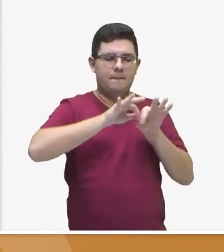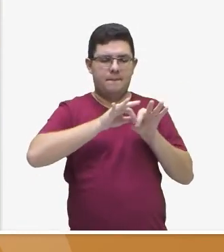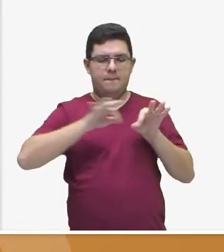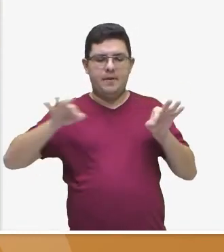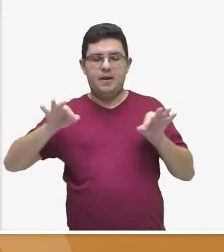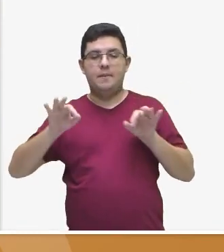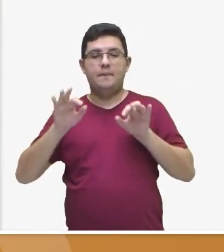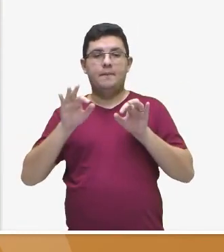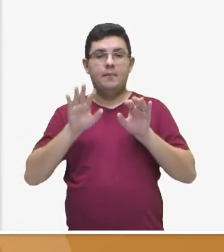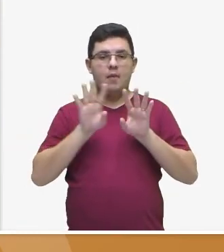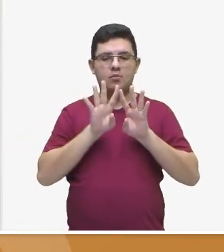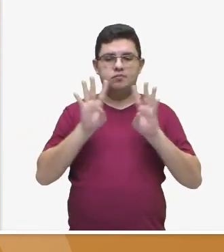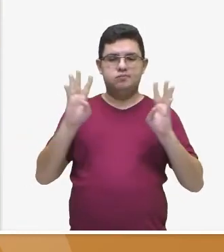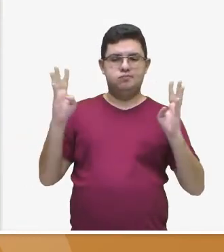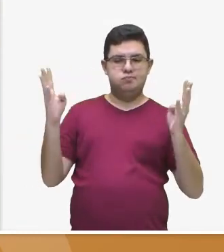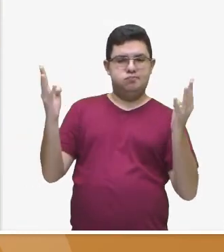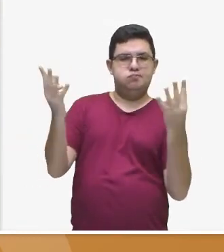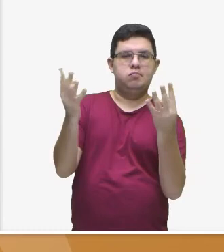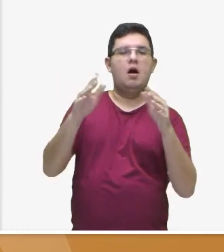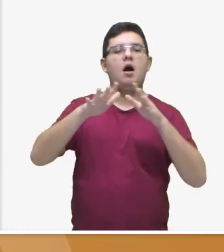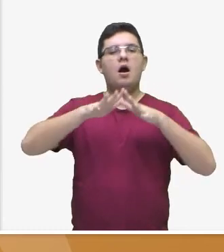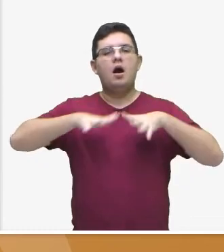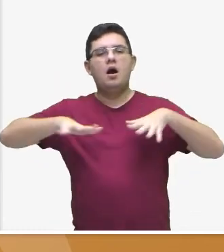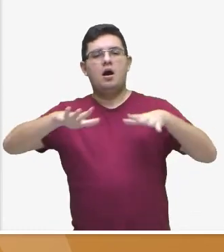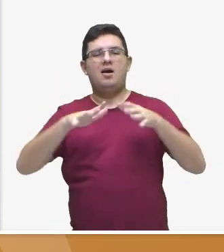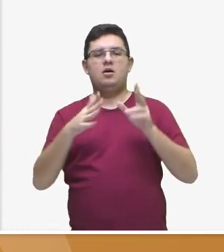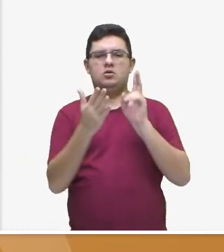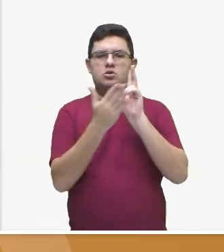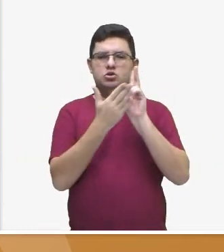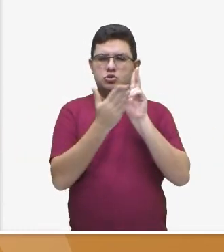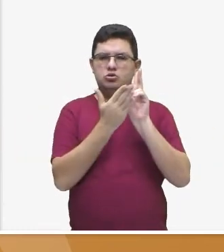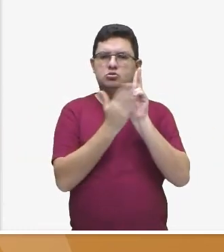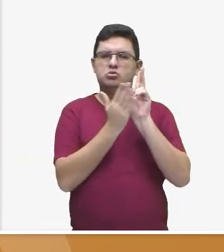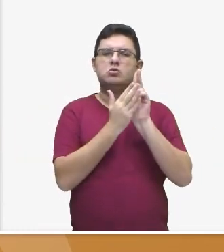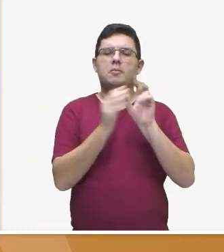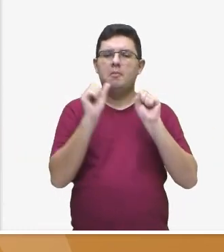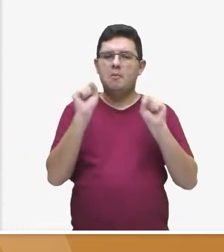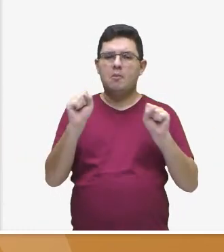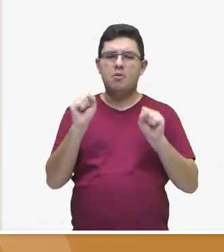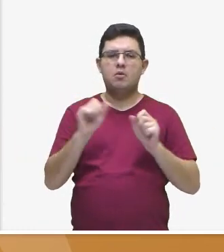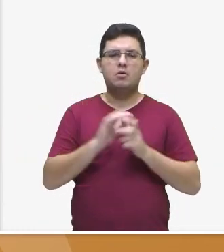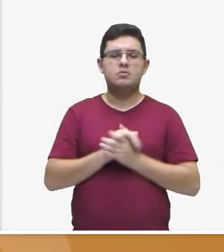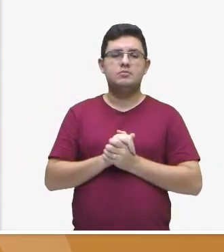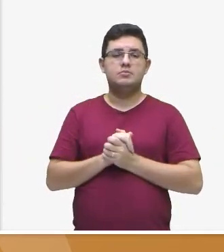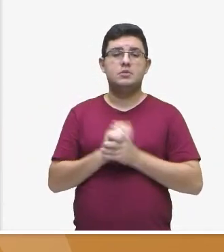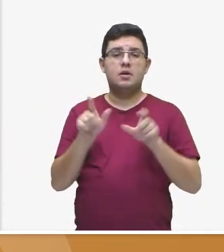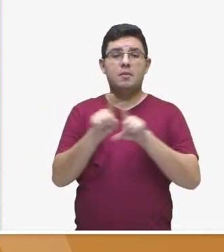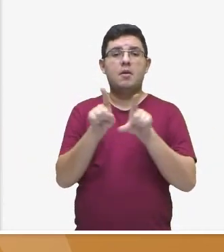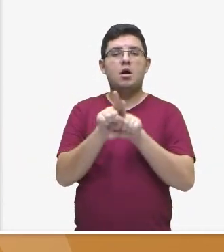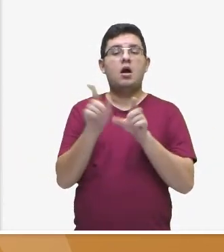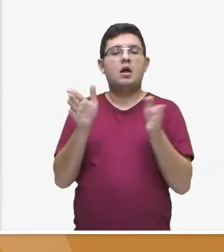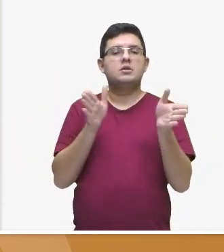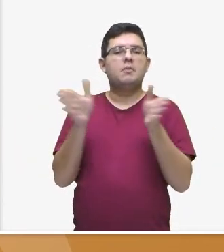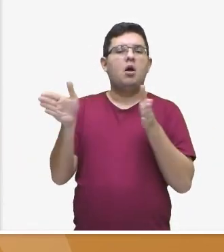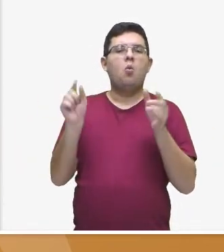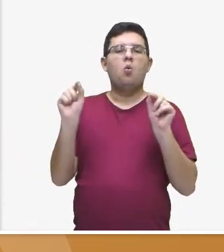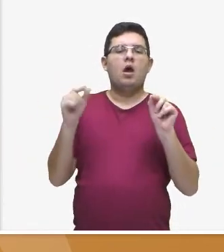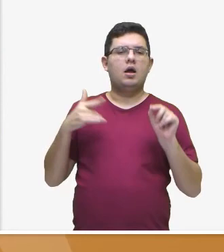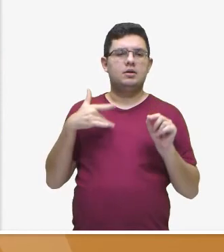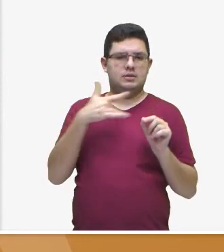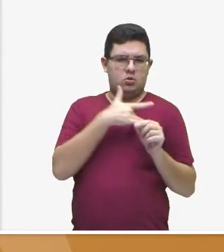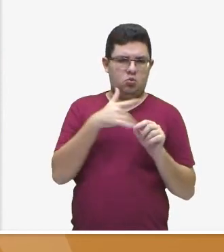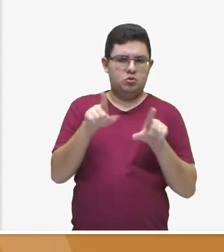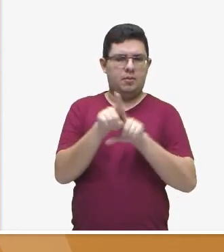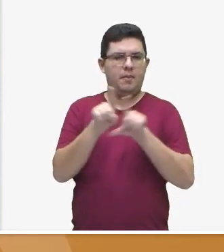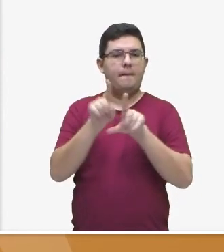suas reservas, né? Então, ele tem o usufruto ali. Acesso à saúde e à proteção dos indígenas e de seus